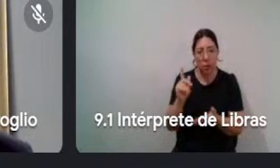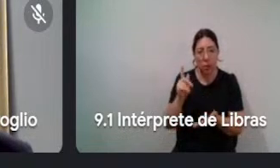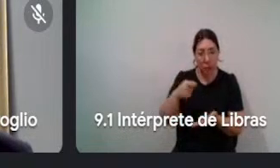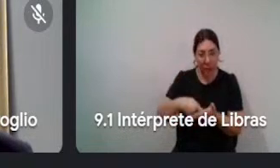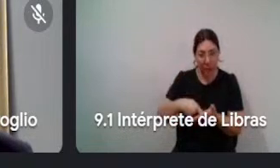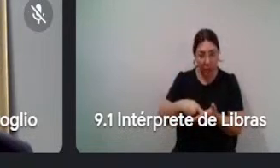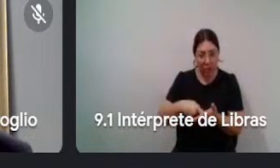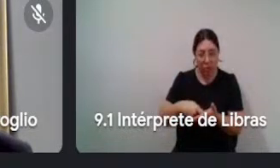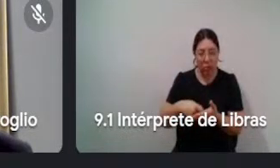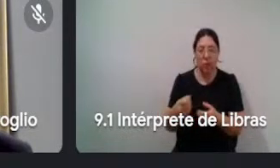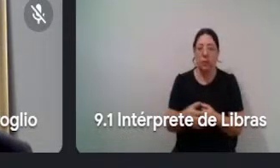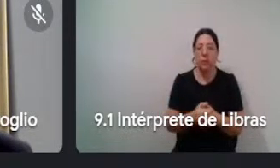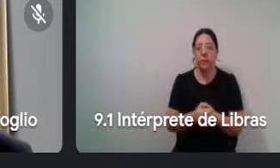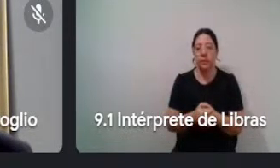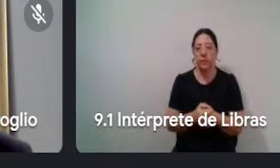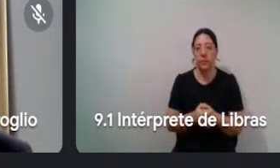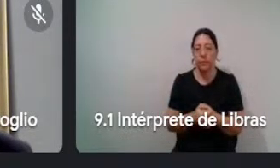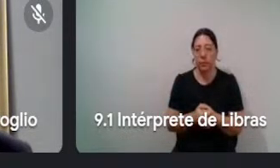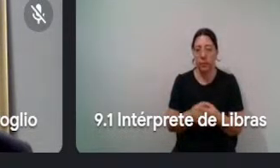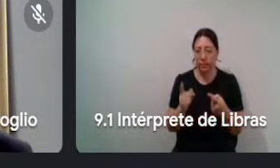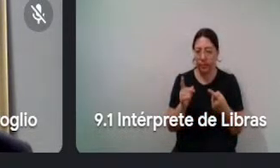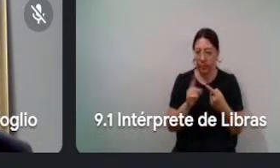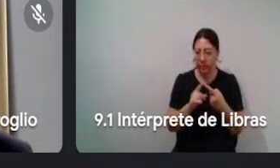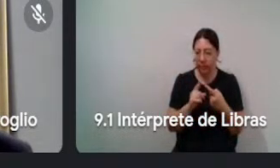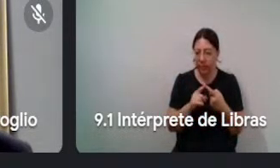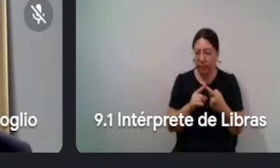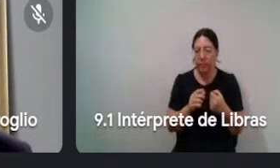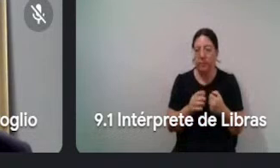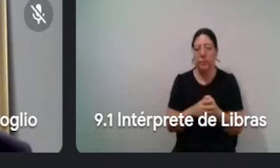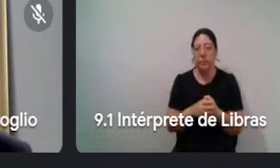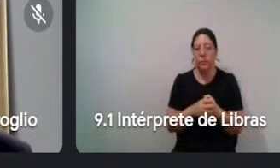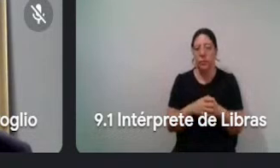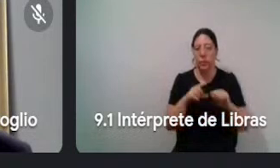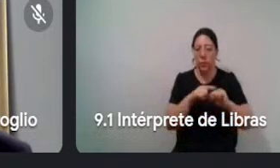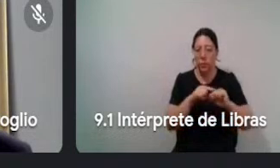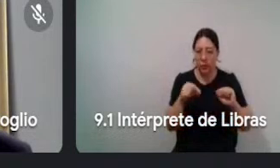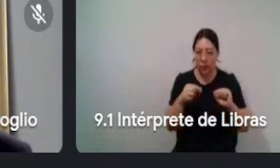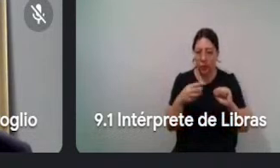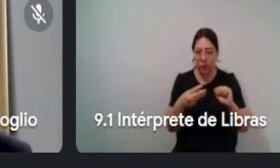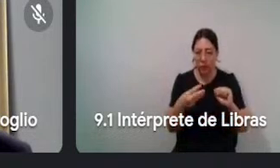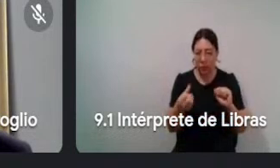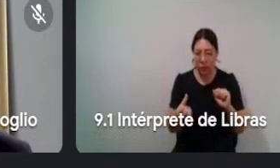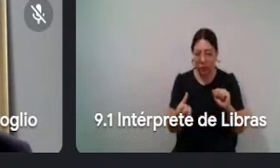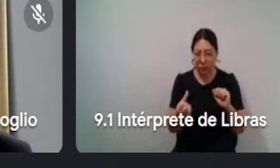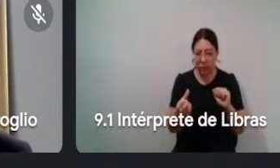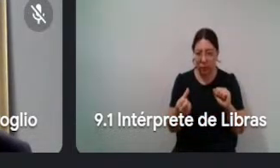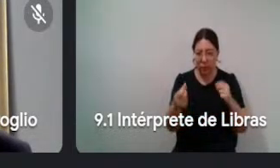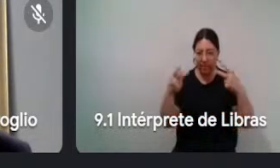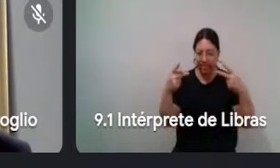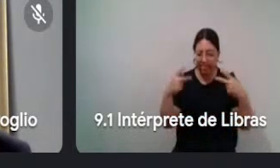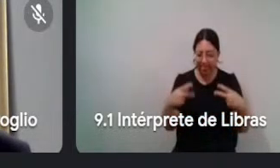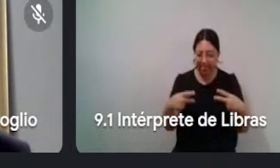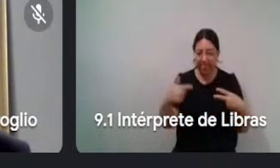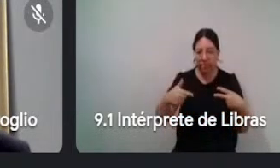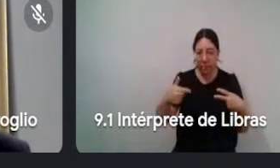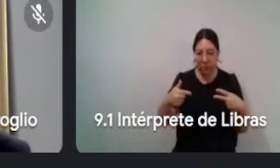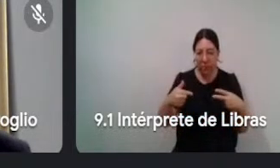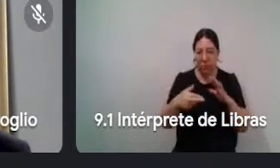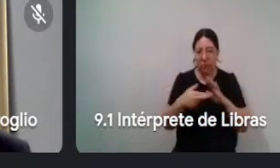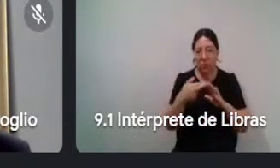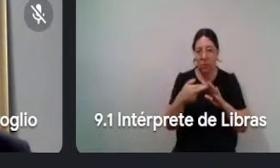primeira impropriedade, nos termos do artigo 36, parágrafo 2º, da resolução